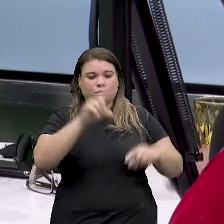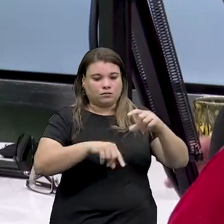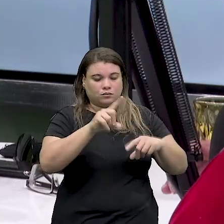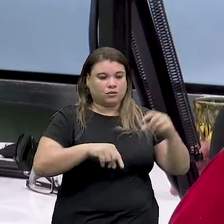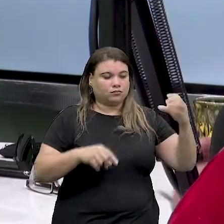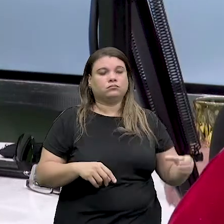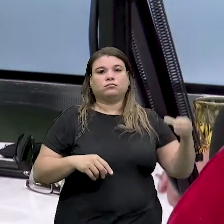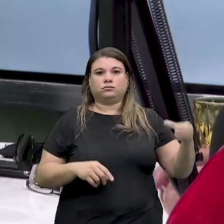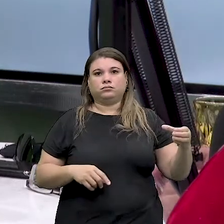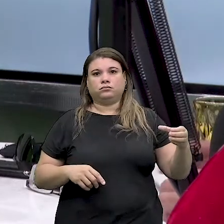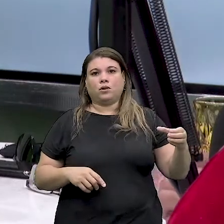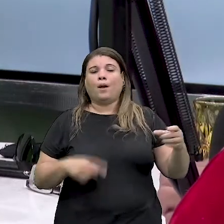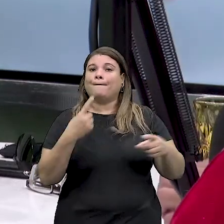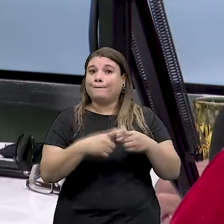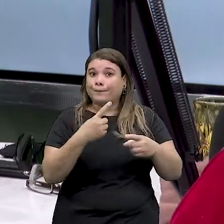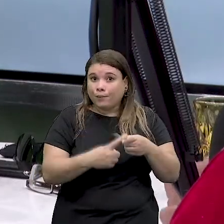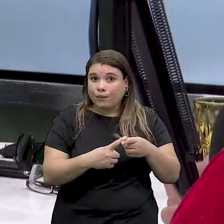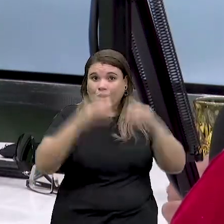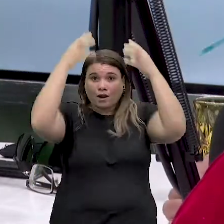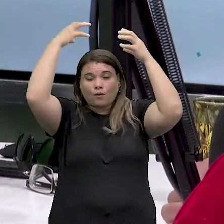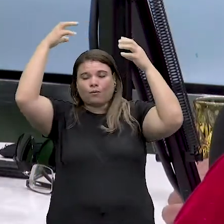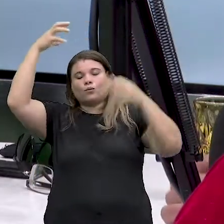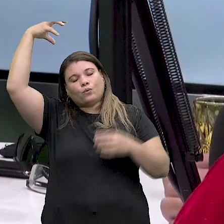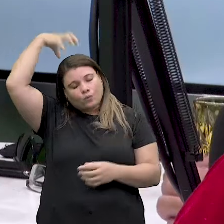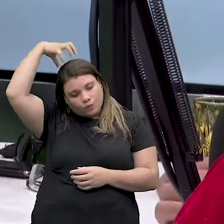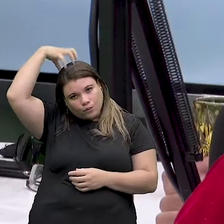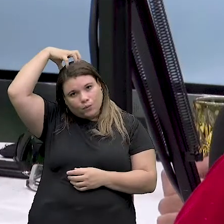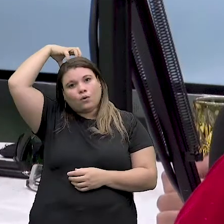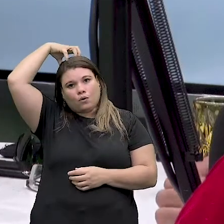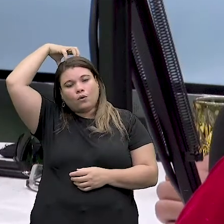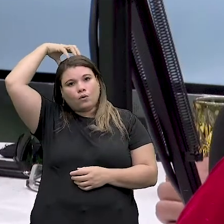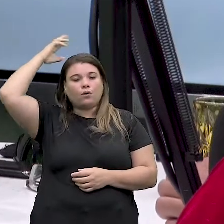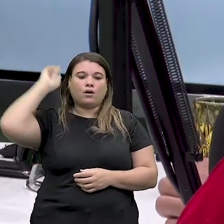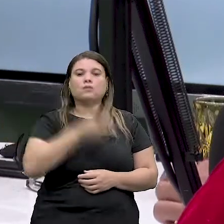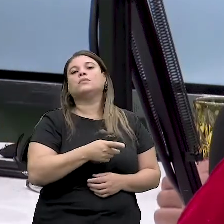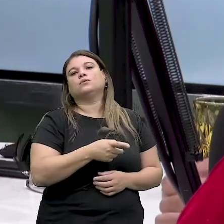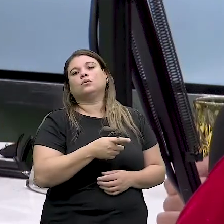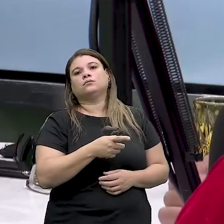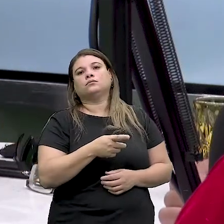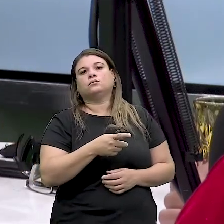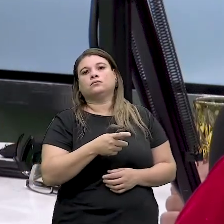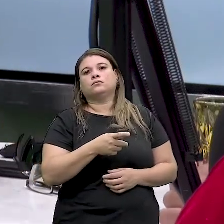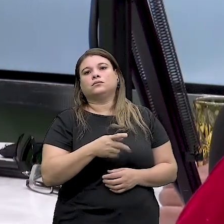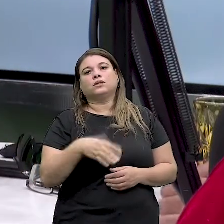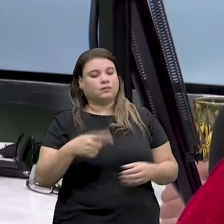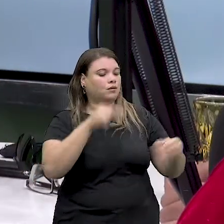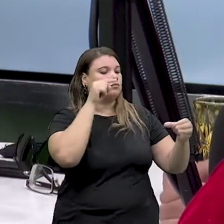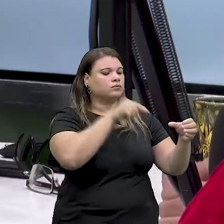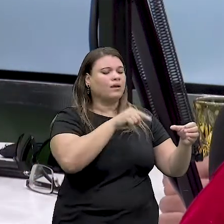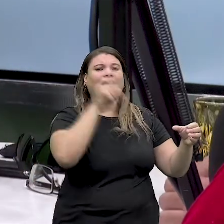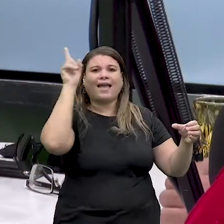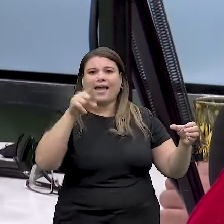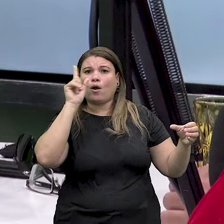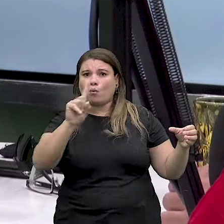falou assim, ó, isso aqui vai ser 1 metro, toma, guarda aqui. Aí guardou no cofre do rei, vão tirar várias medidas agora e distribuir para o rei. Agora vocês